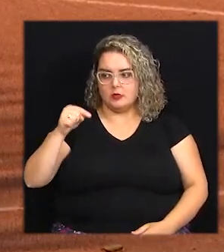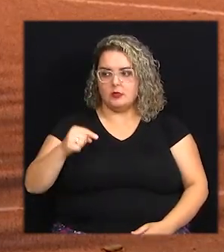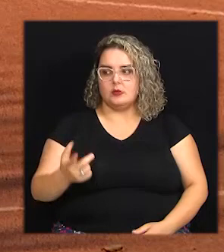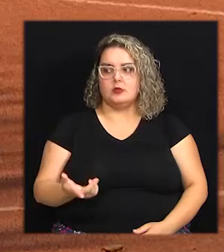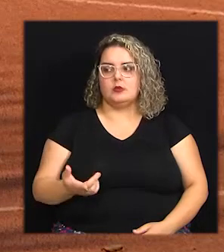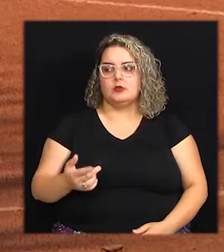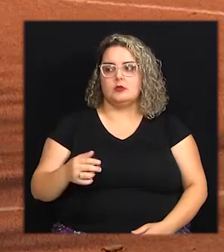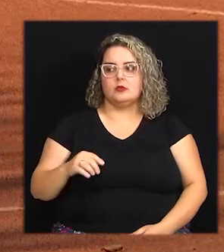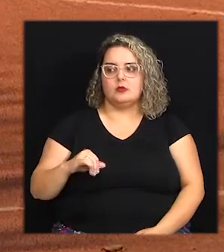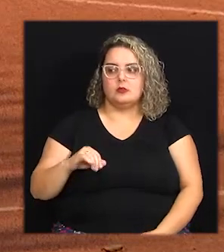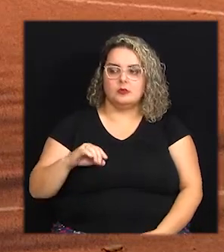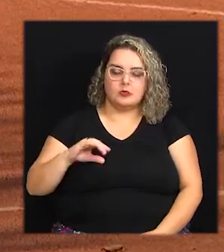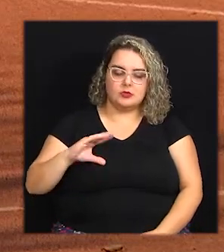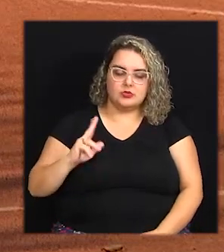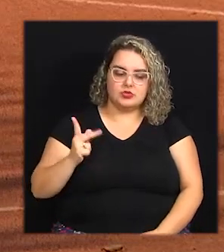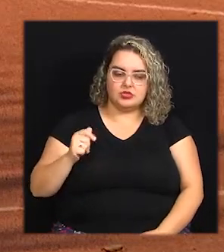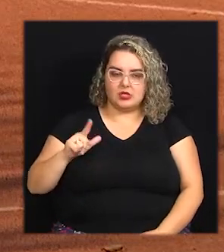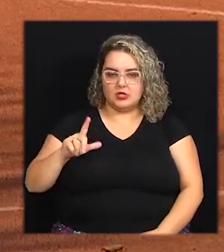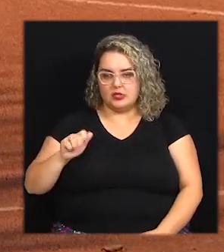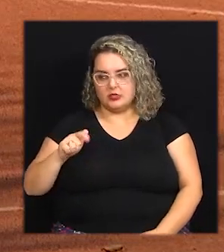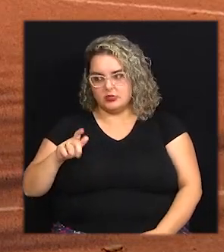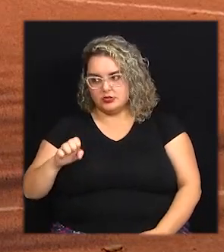no Challenger.